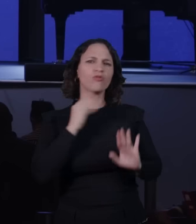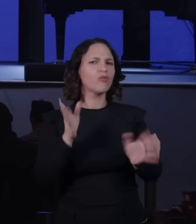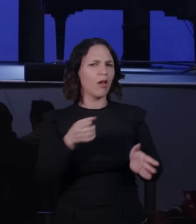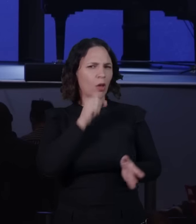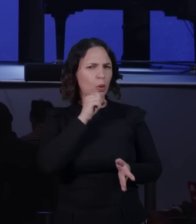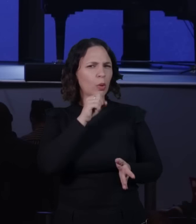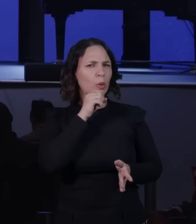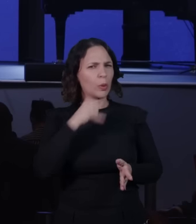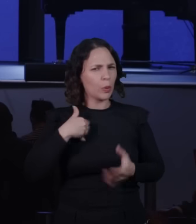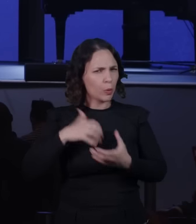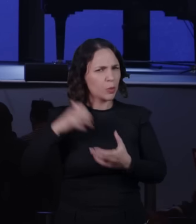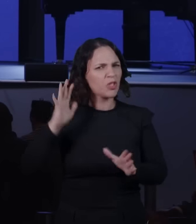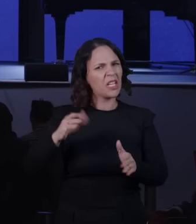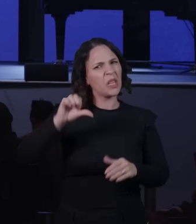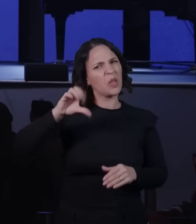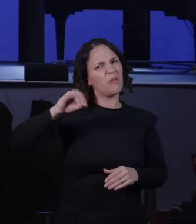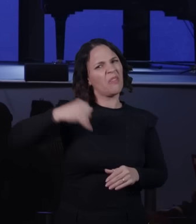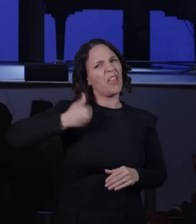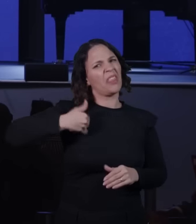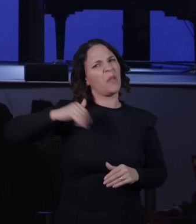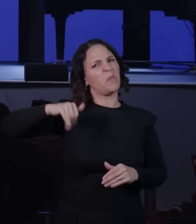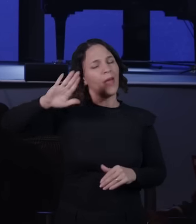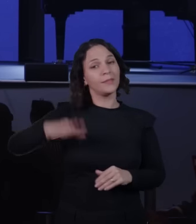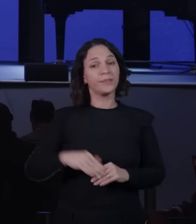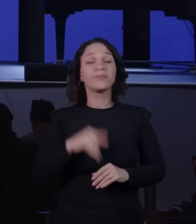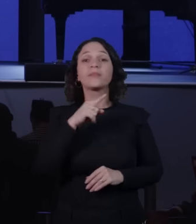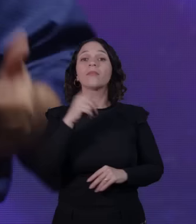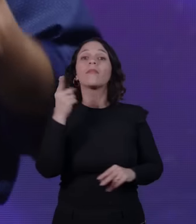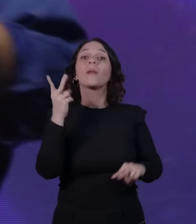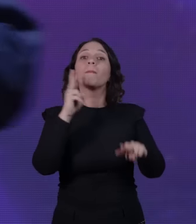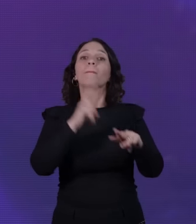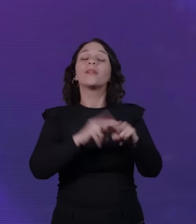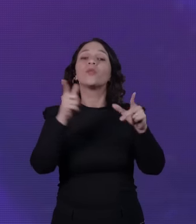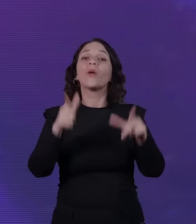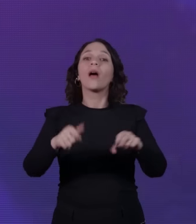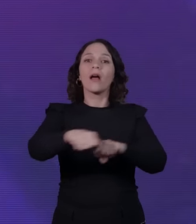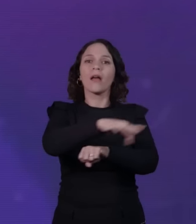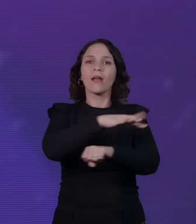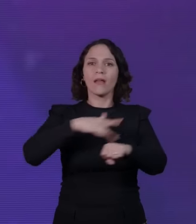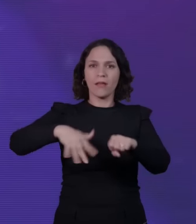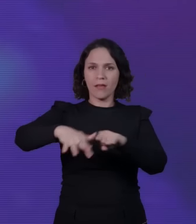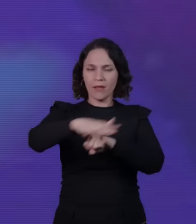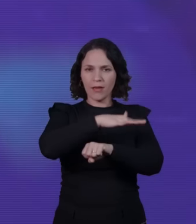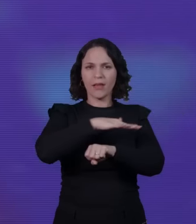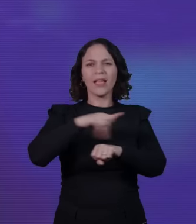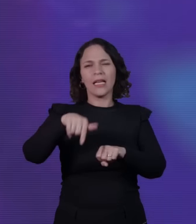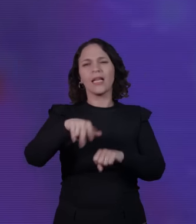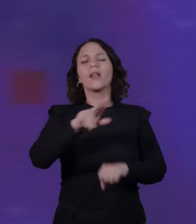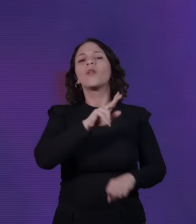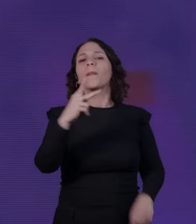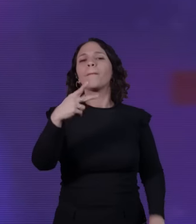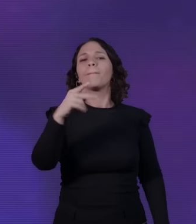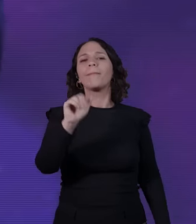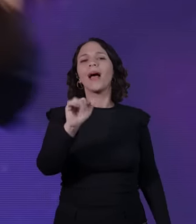com mais de 90 anos. E ele estava preso numa ilha chamada Ilha de Patmos, uma ilha que era,